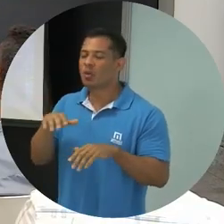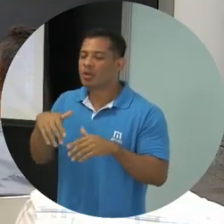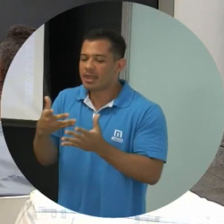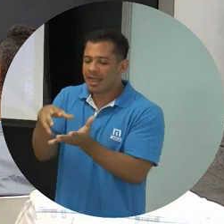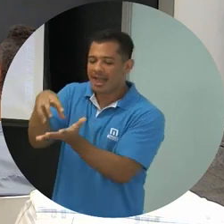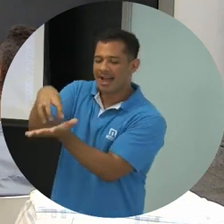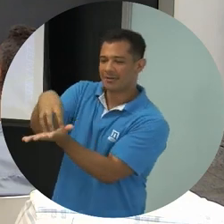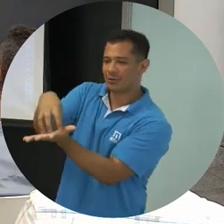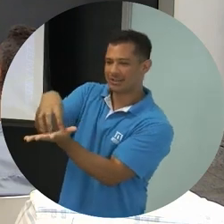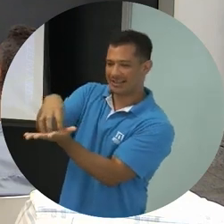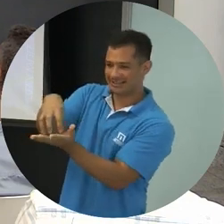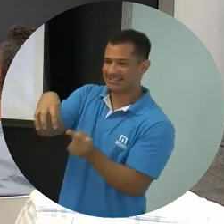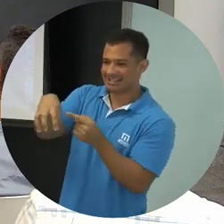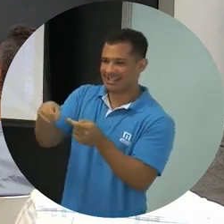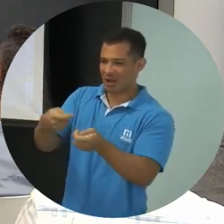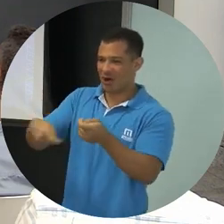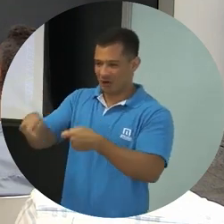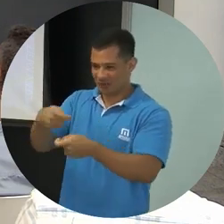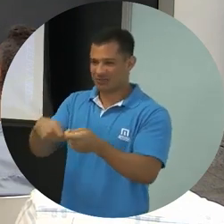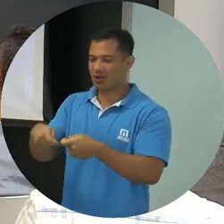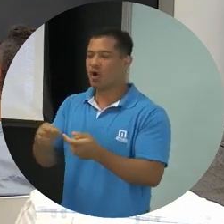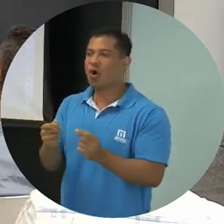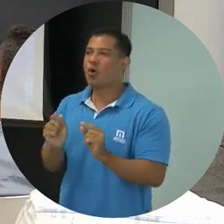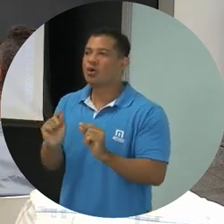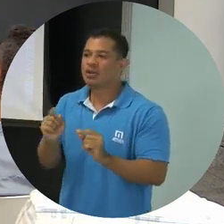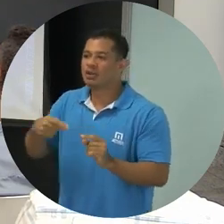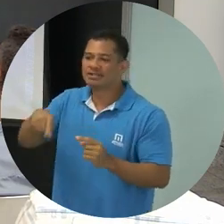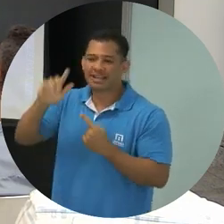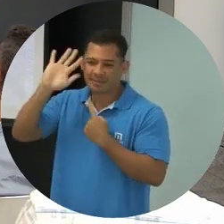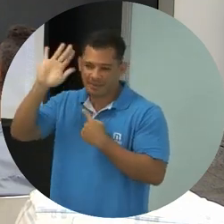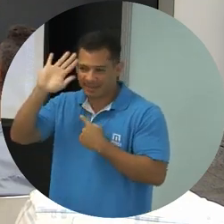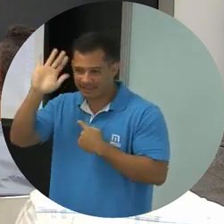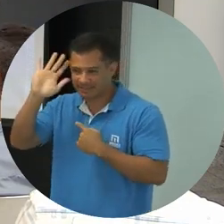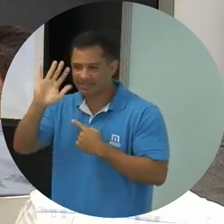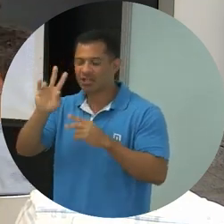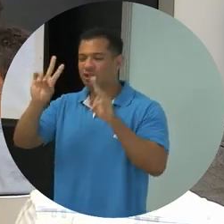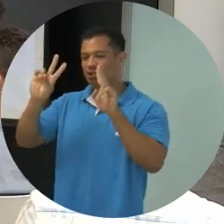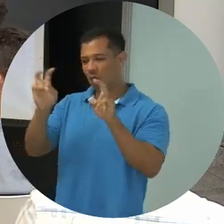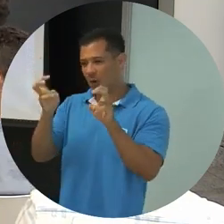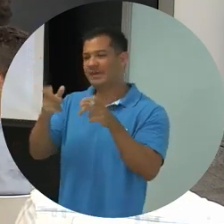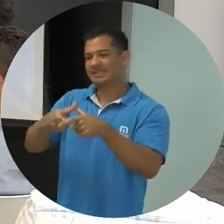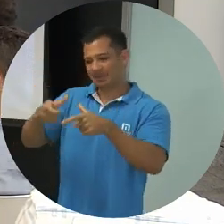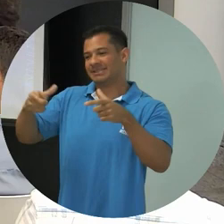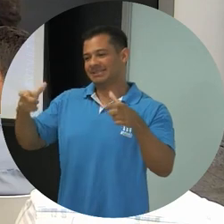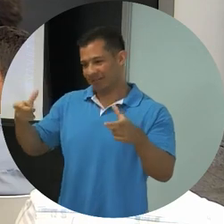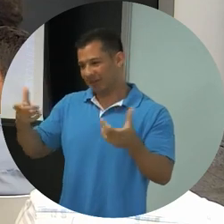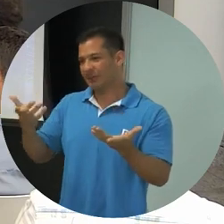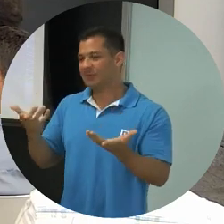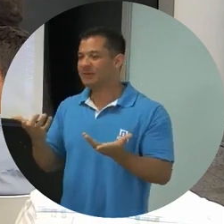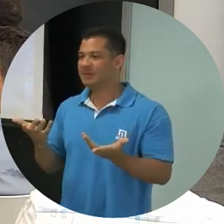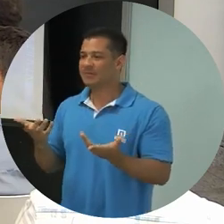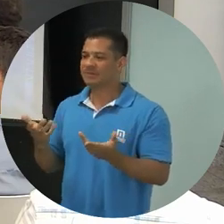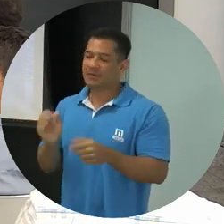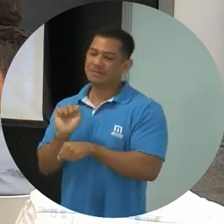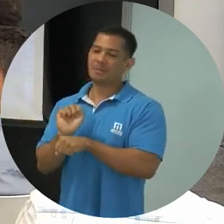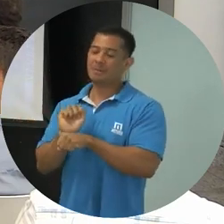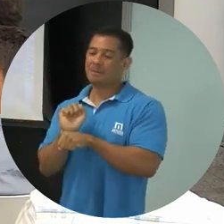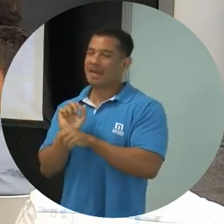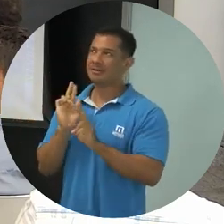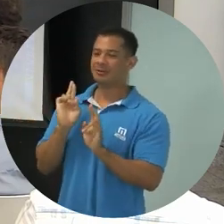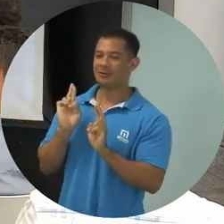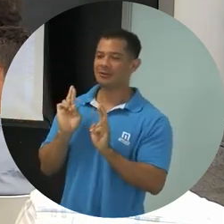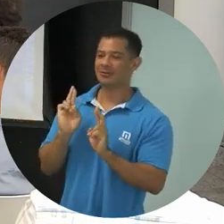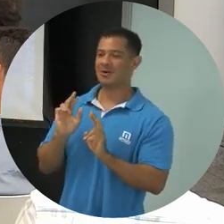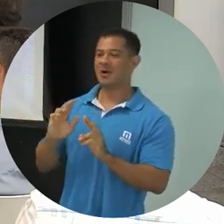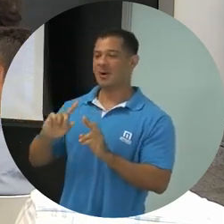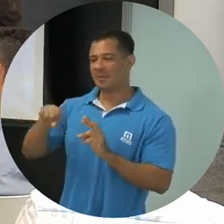unidade de negócios, o que a gente tem em mente, né, de expansão, E espero que no próximo ano já, ou daqui a